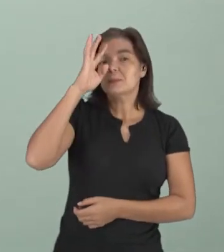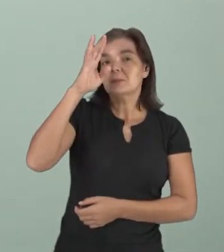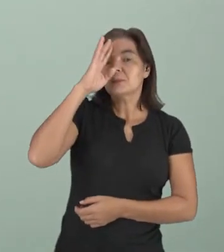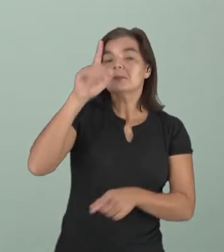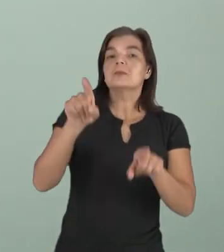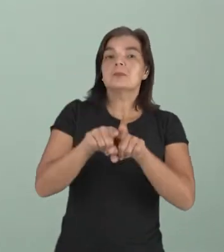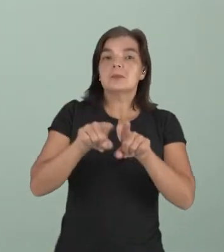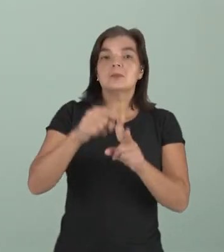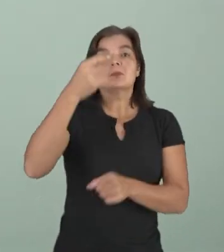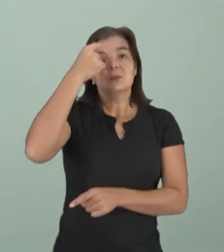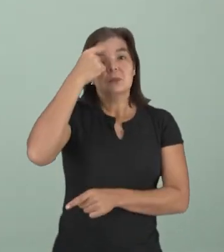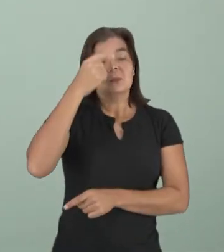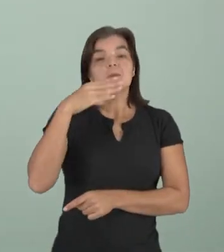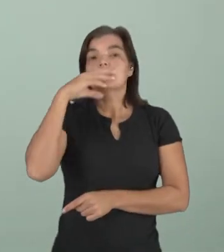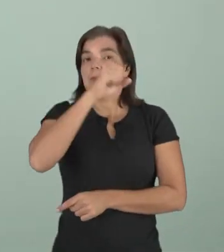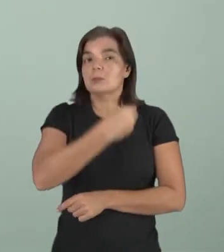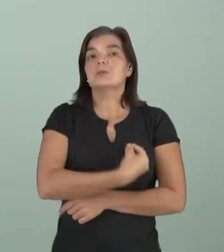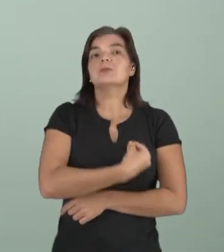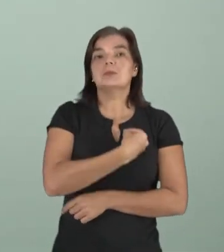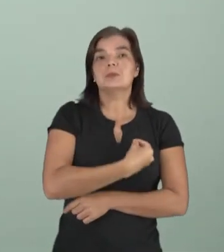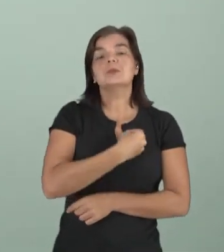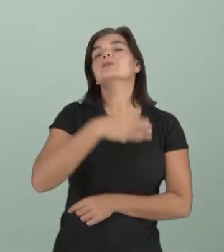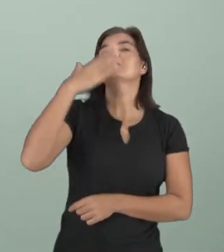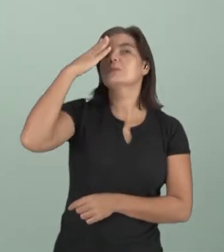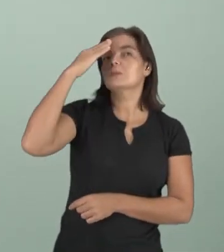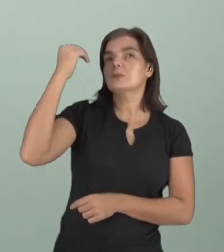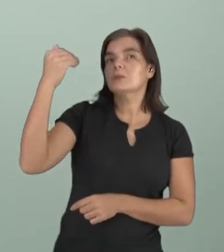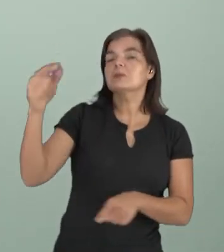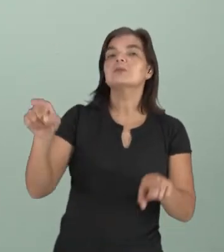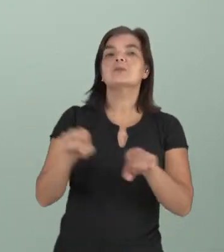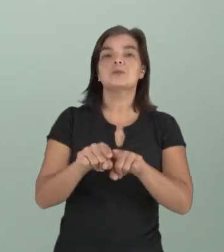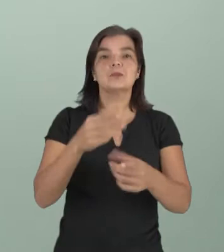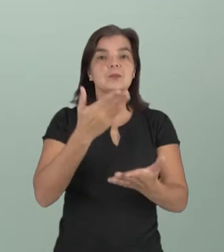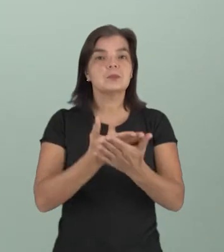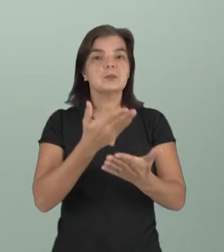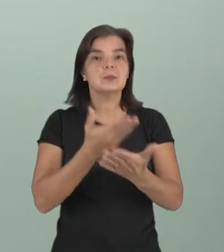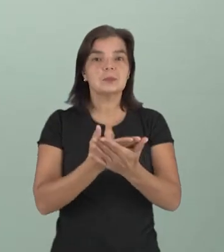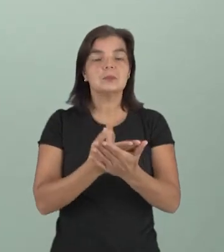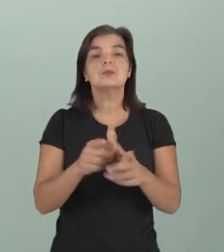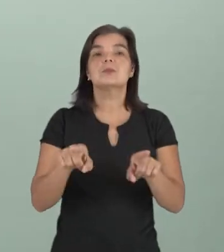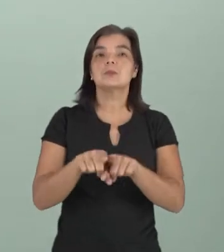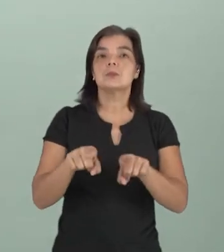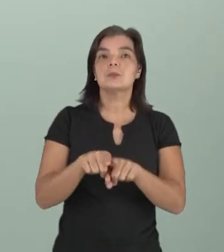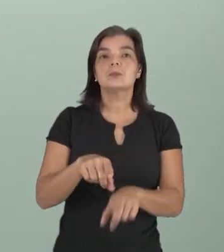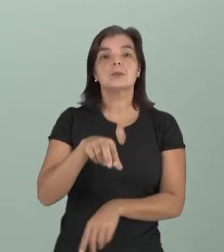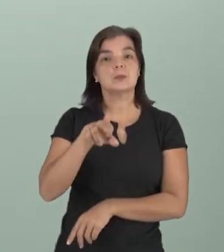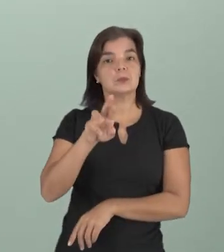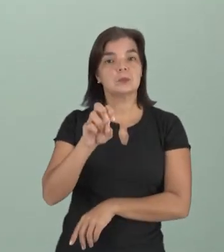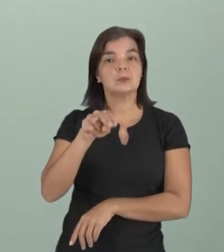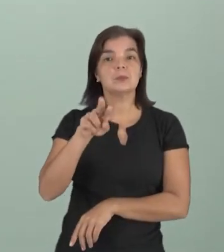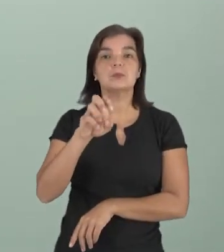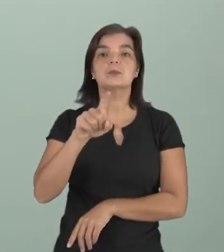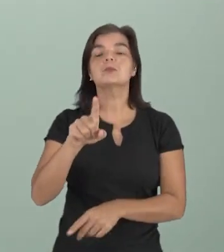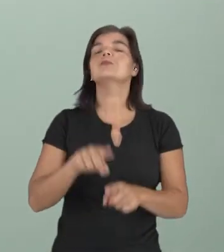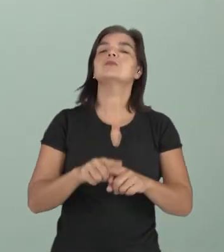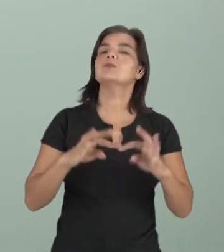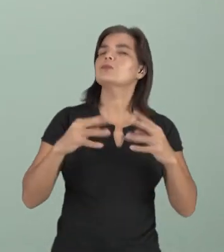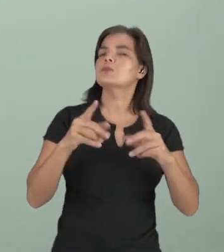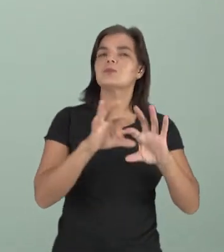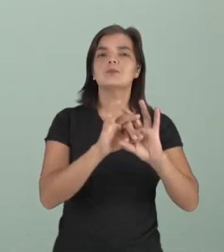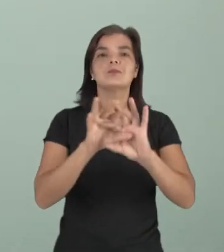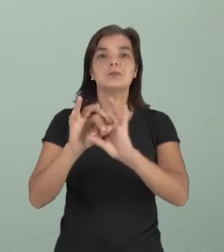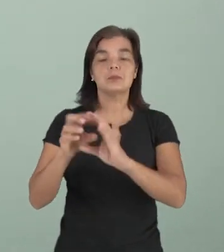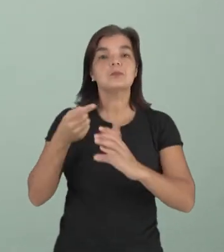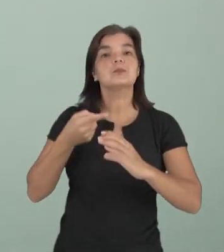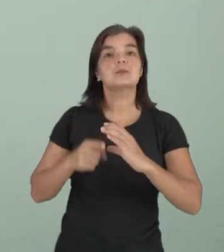Então, penso, logo existo. Essa frase famosa que a gente vai ter uma aula só sobre Descartes para vocês entenderem todo o contexto e